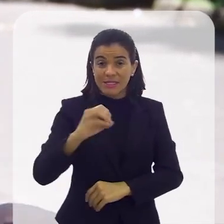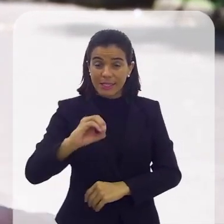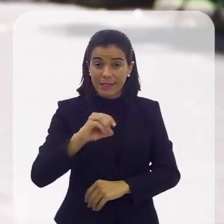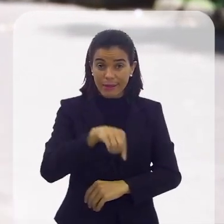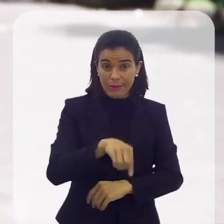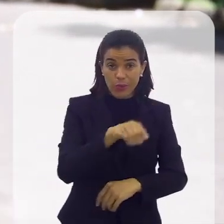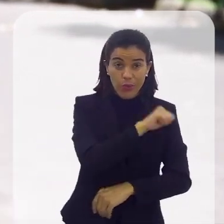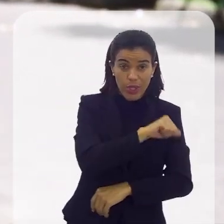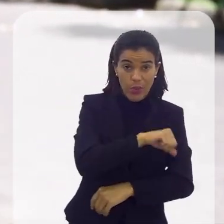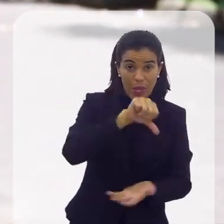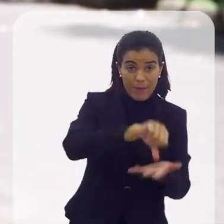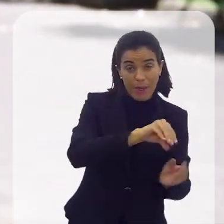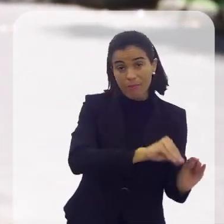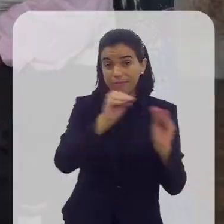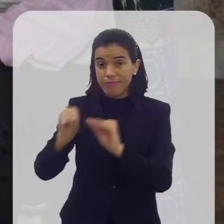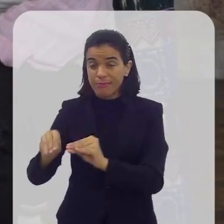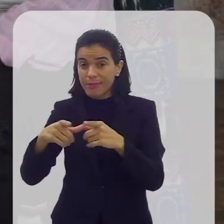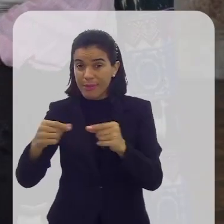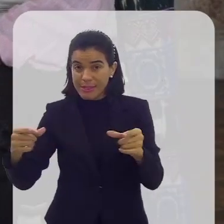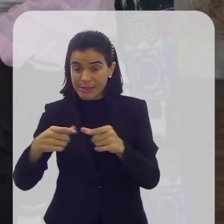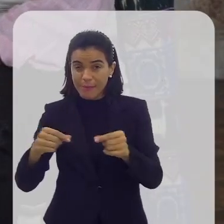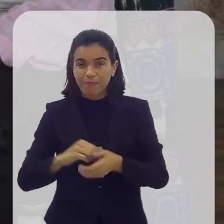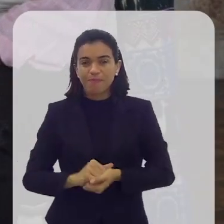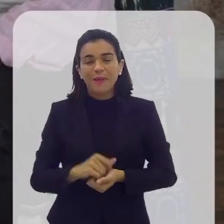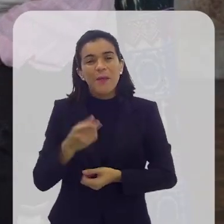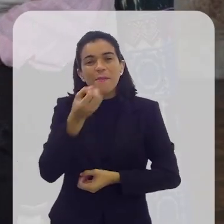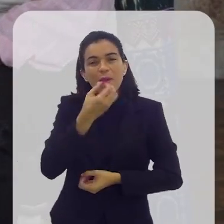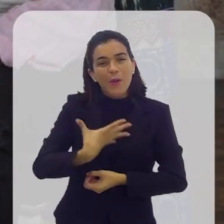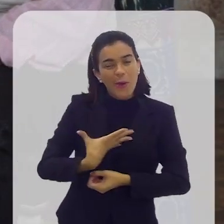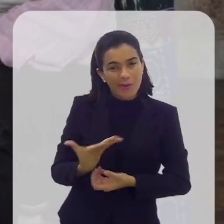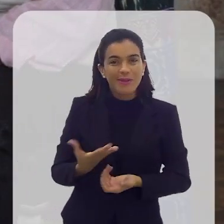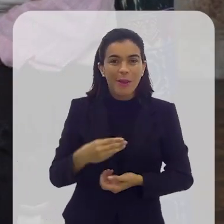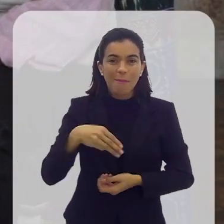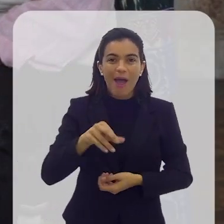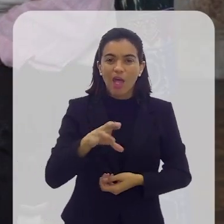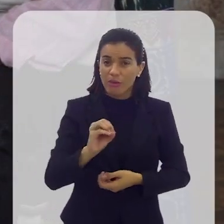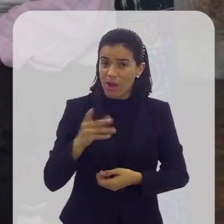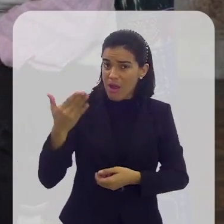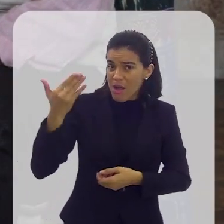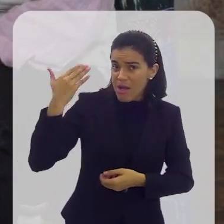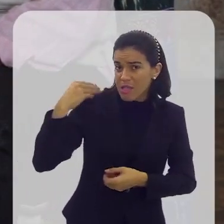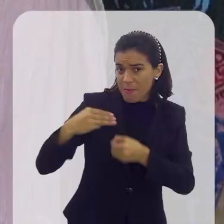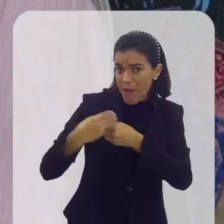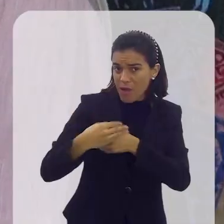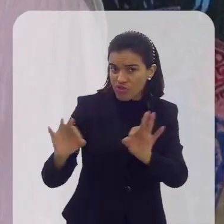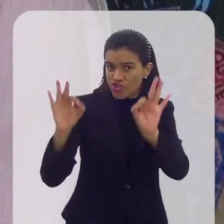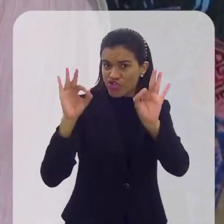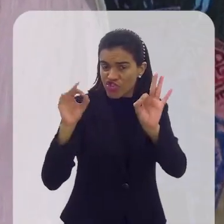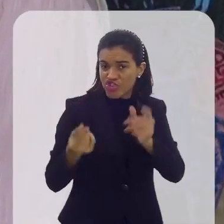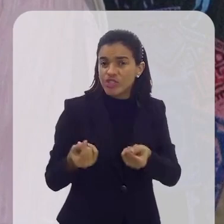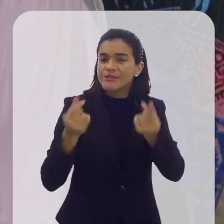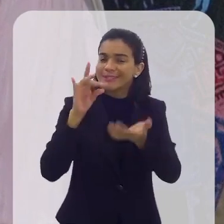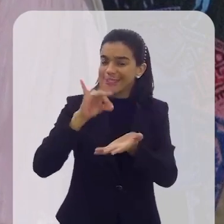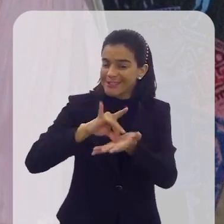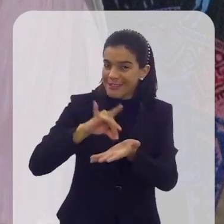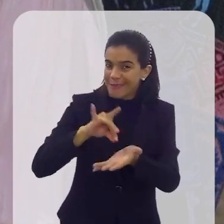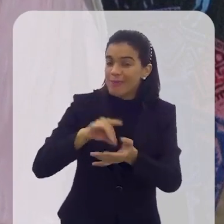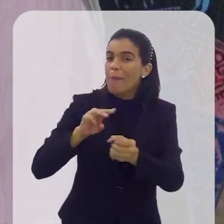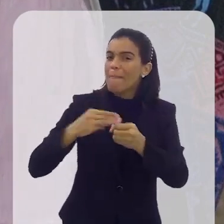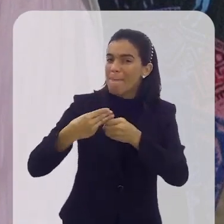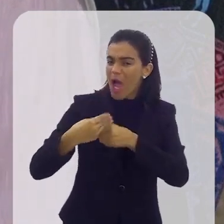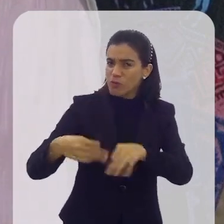transferência da capital para Brasília. Mário, me conta um pouquinho, o bairro do Catete já foi um bairro chique? É verdade, Bia, esse bairro